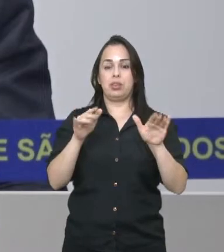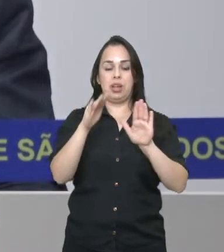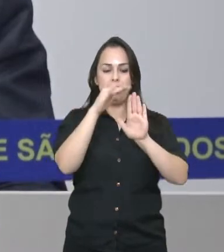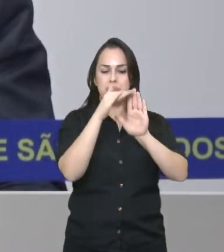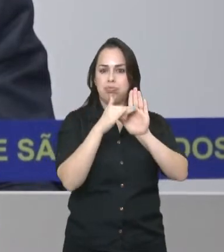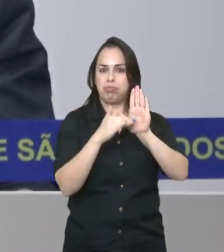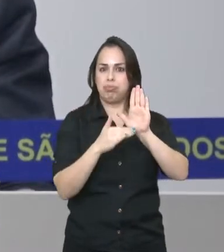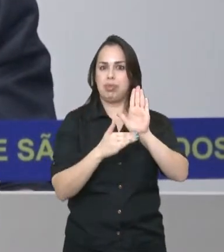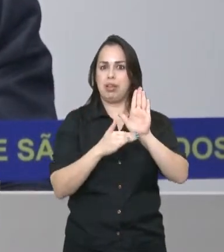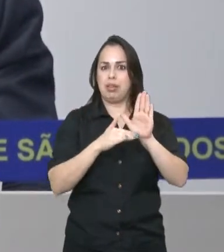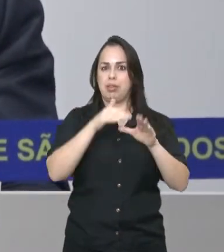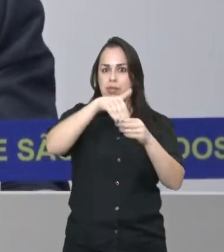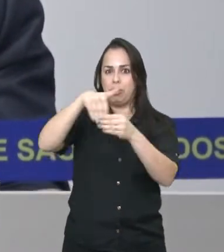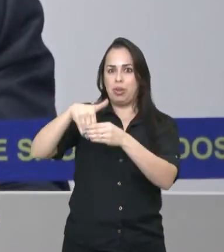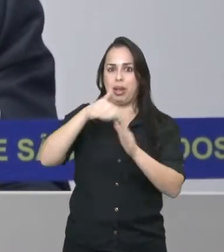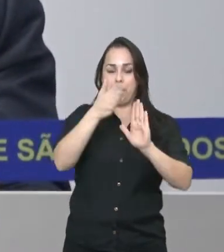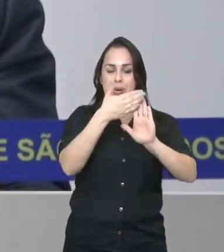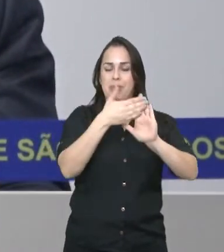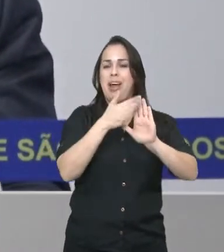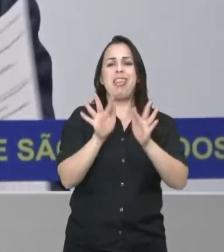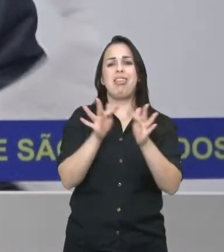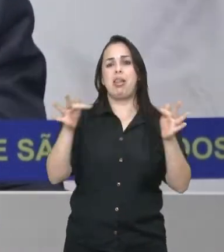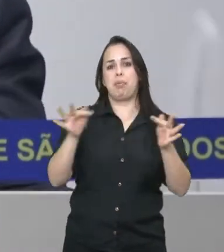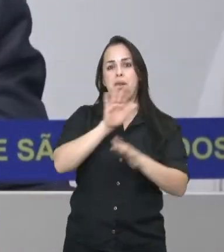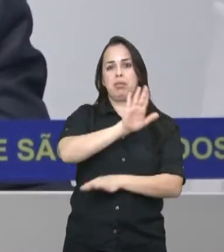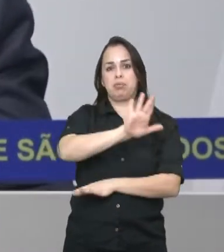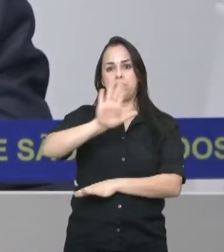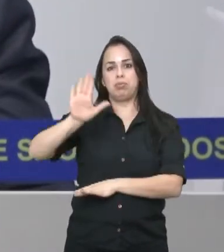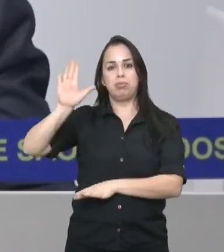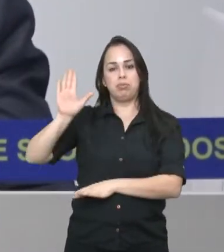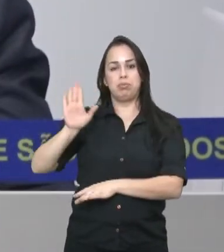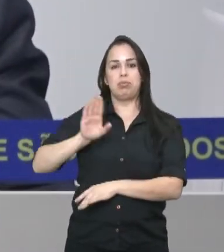a votação das proposituras será de forma simbólica.